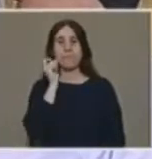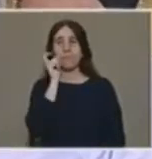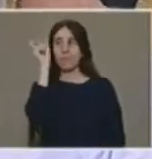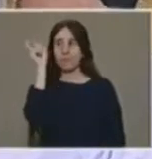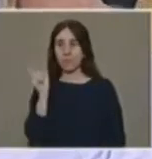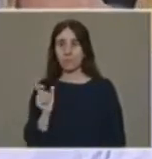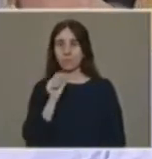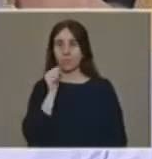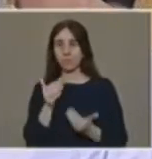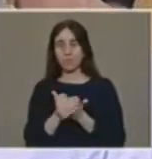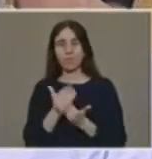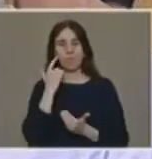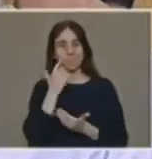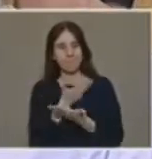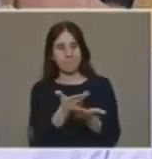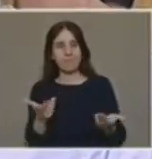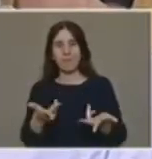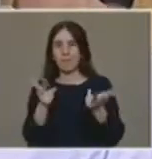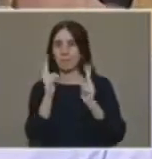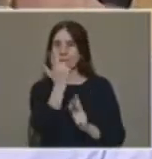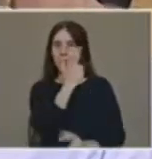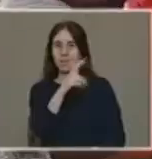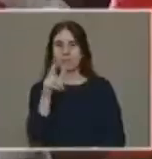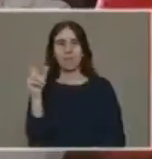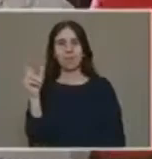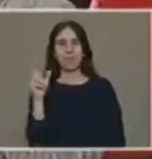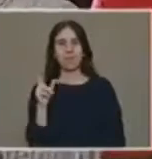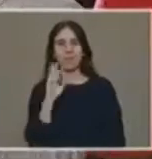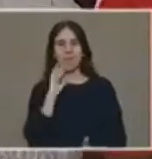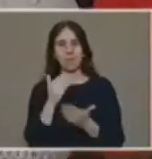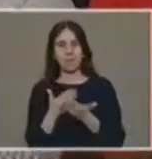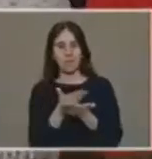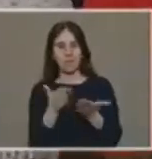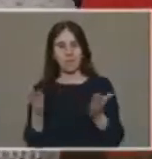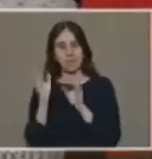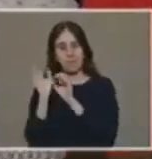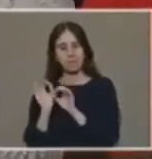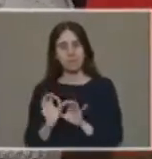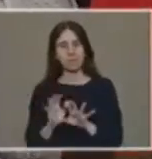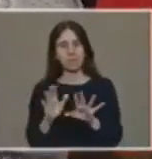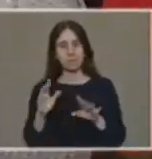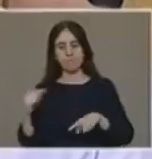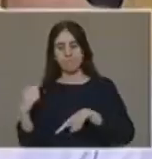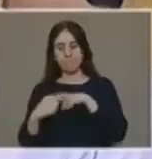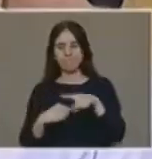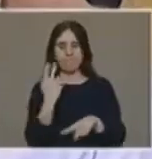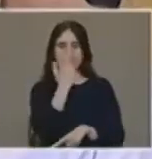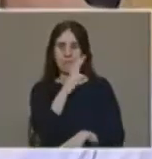morte vos deu a eterna liberdade, vos conceda por sua graça a herança